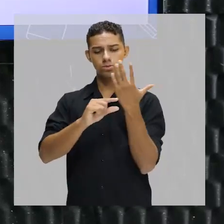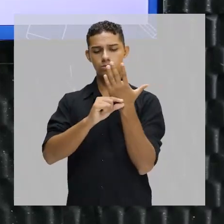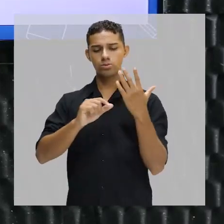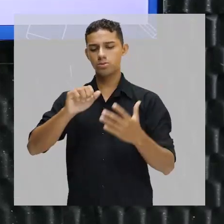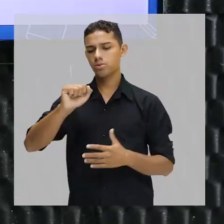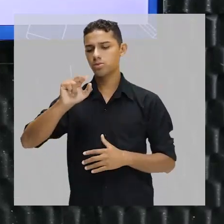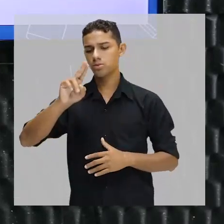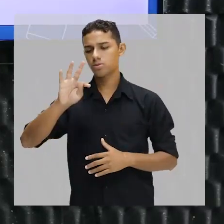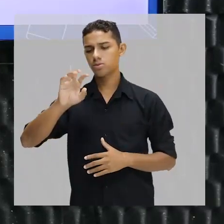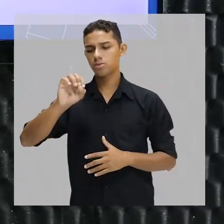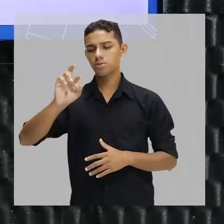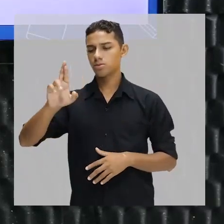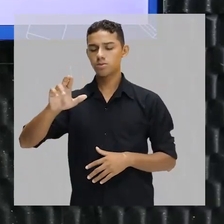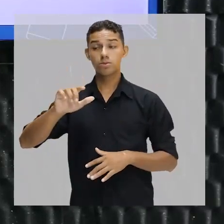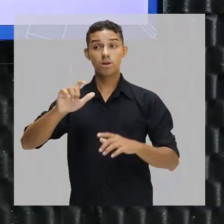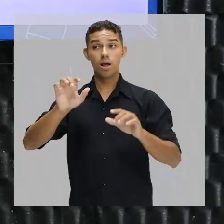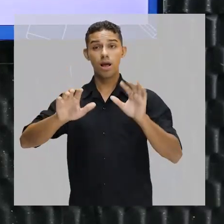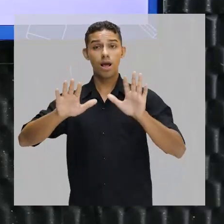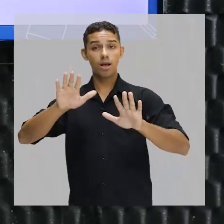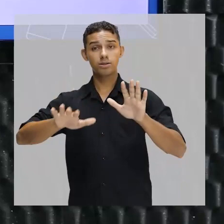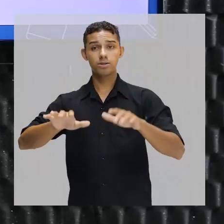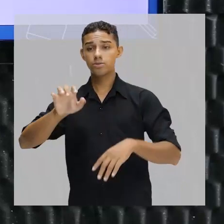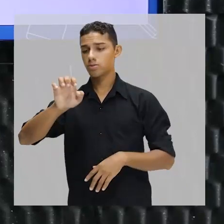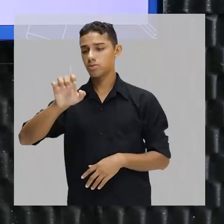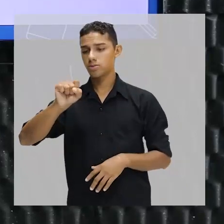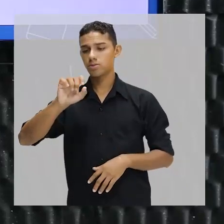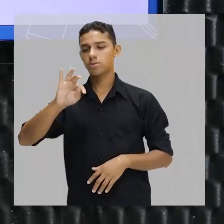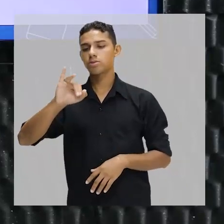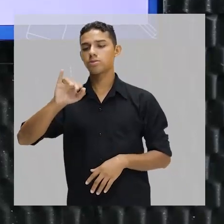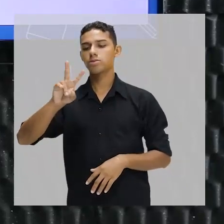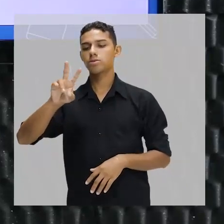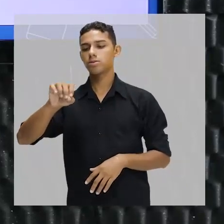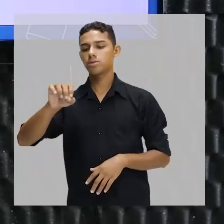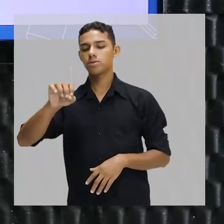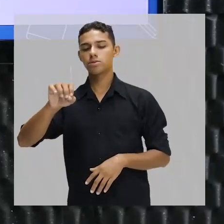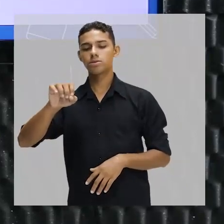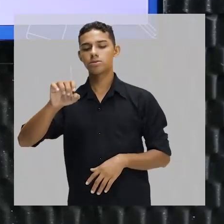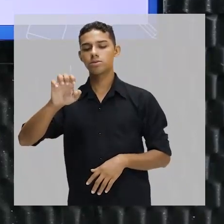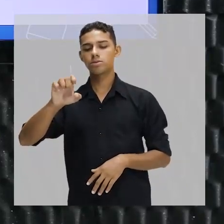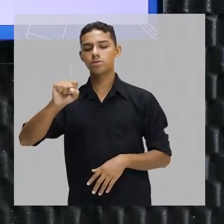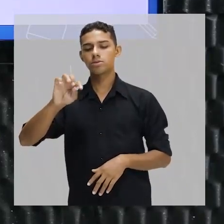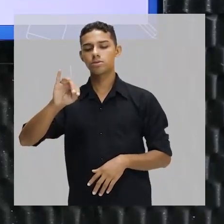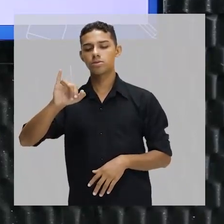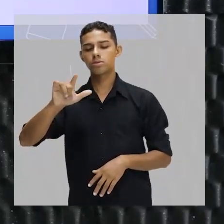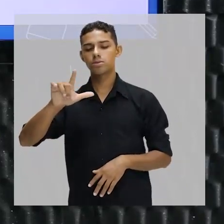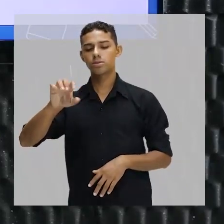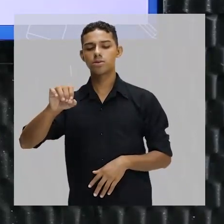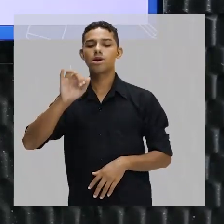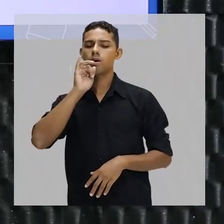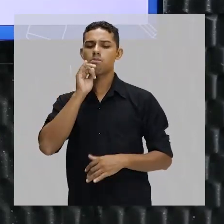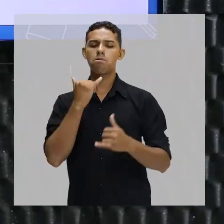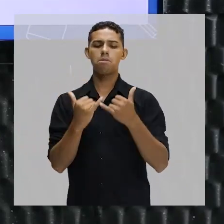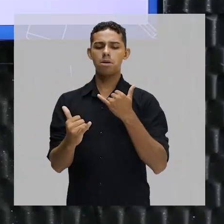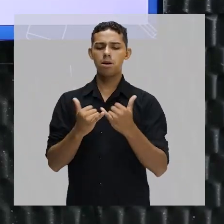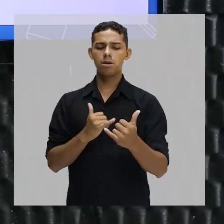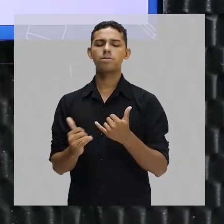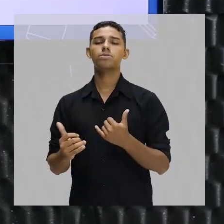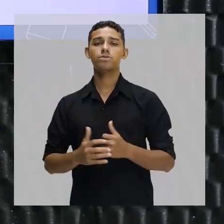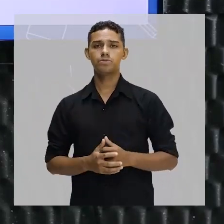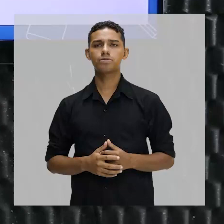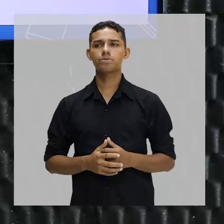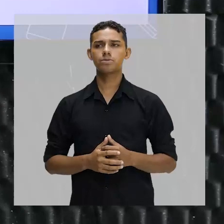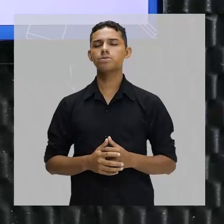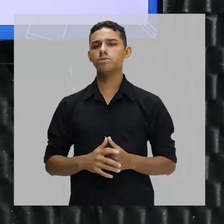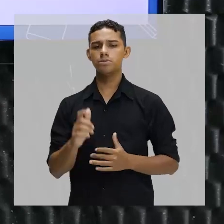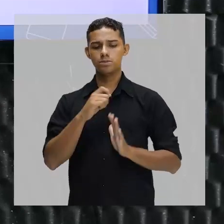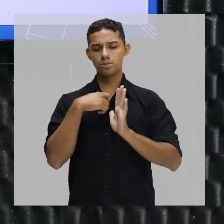pelo estilo, você consegue identificar um autor. Ou até fazer a comparação. Não, olha, esse autor tem um estilo parecido com aquele. Eles